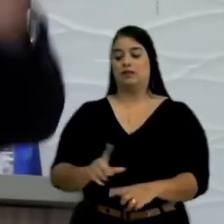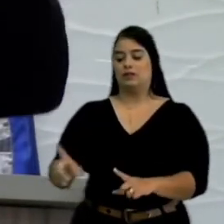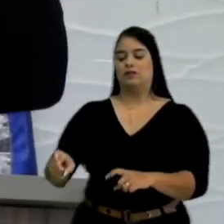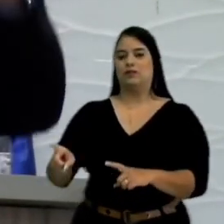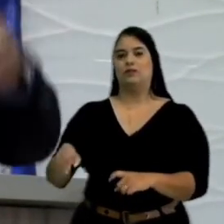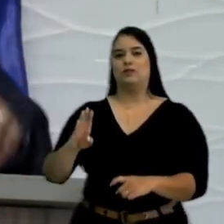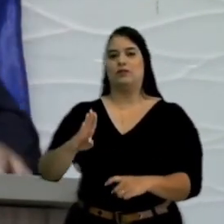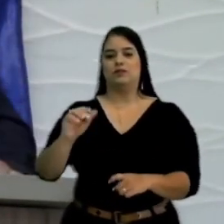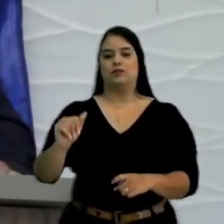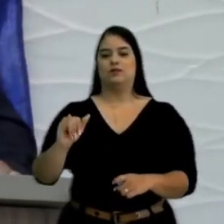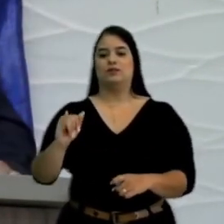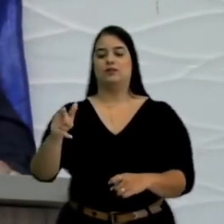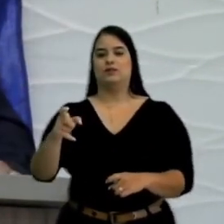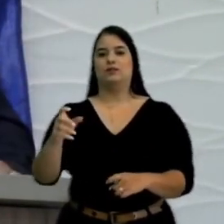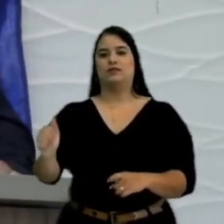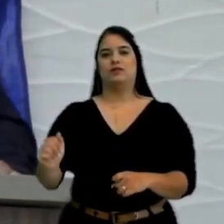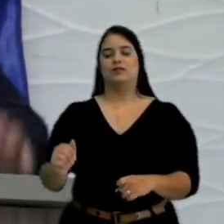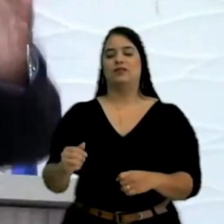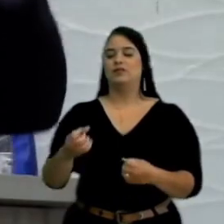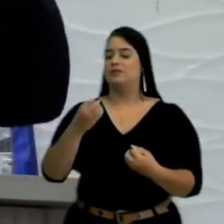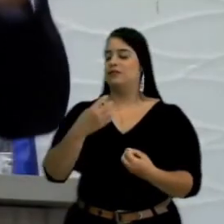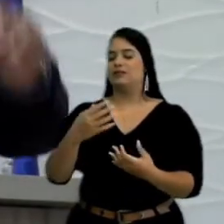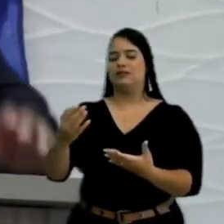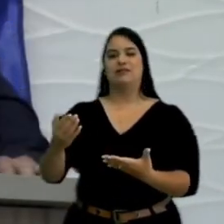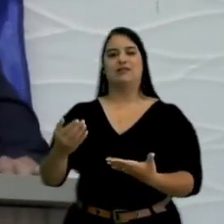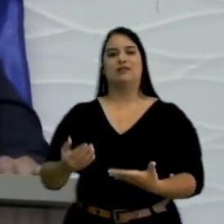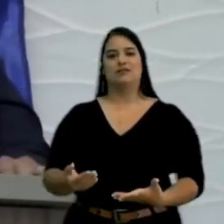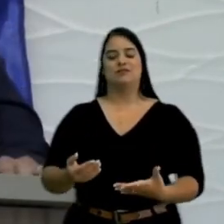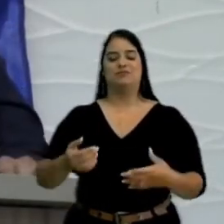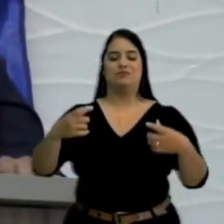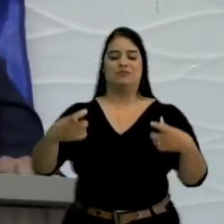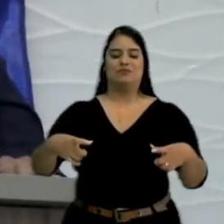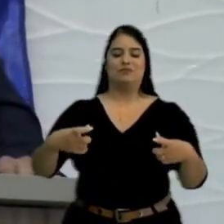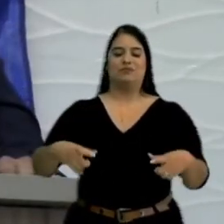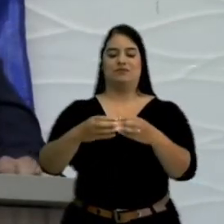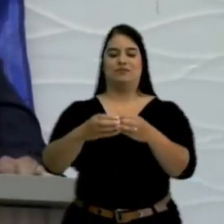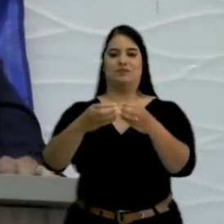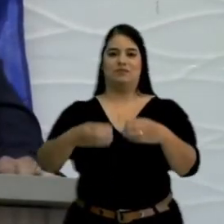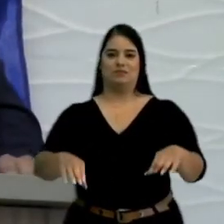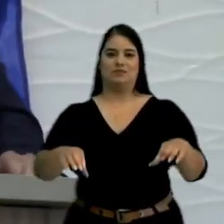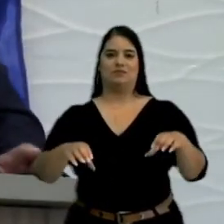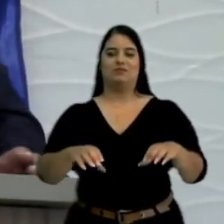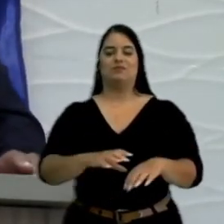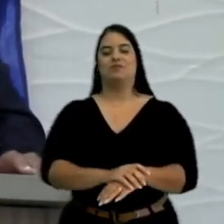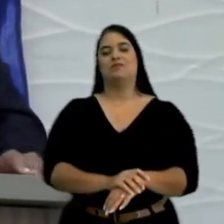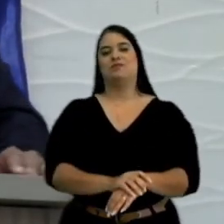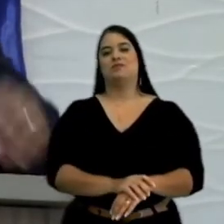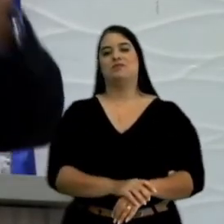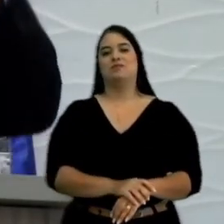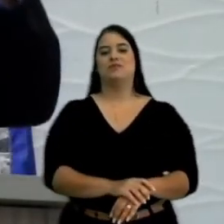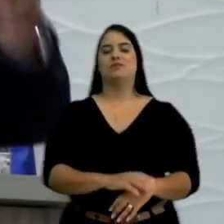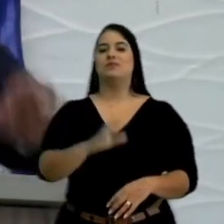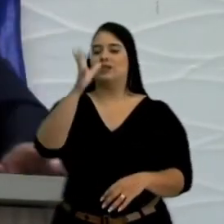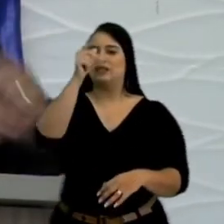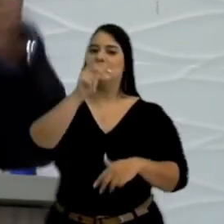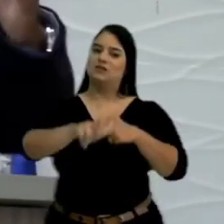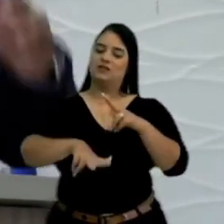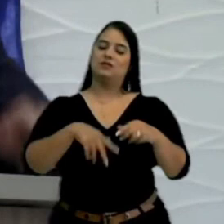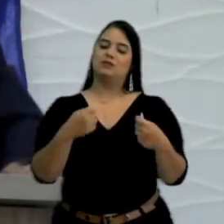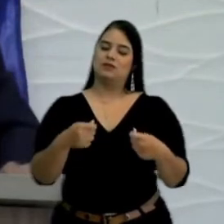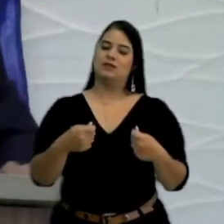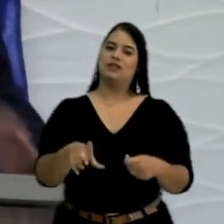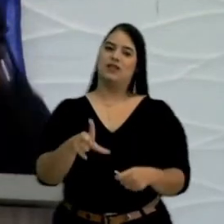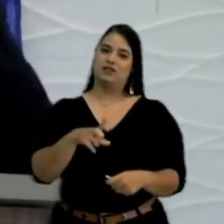Felipe, seja bem-vindo, né? A capital do ovo. Nós produzimos 8 milhões de ovos todos os dias. E São Bento devia ter um